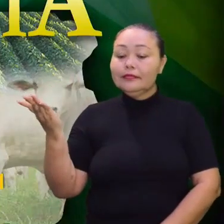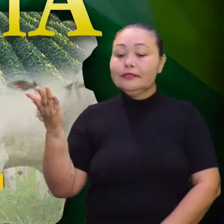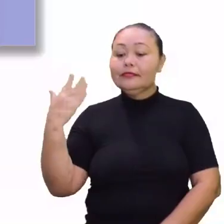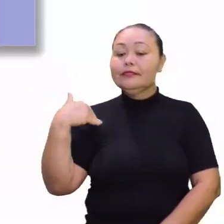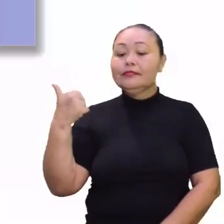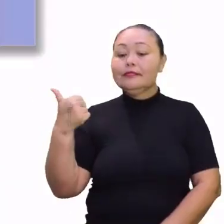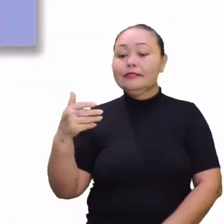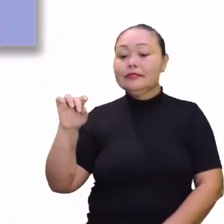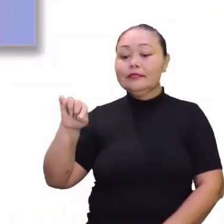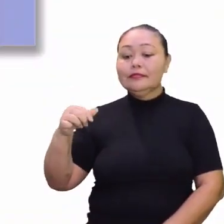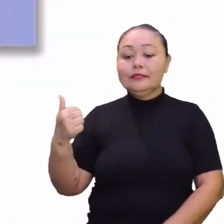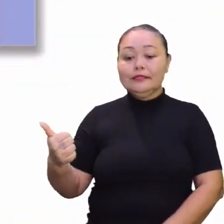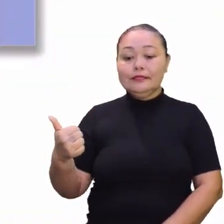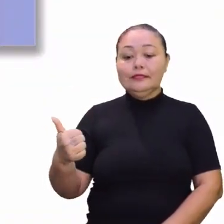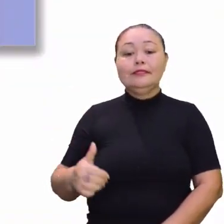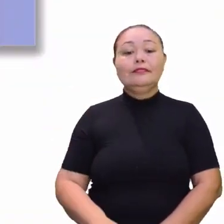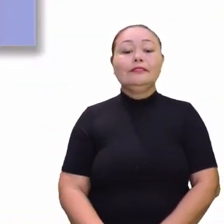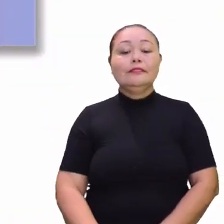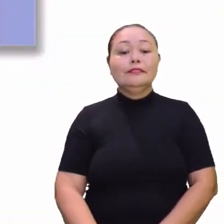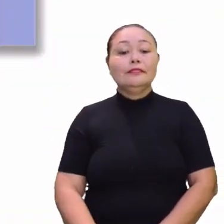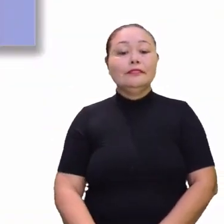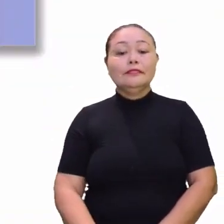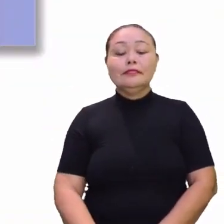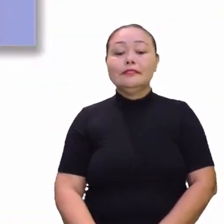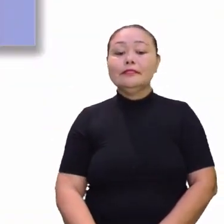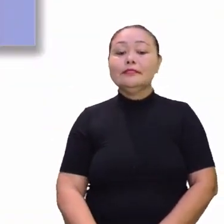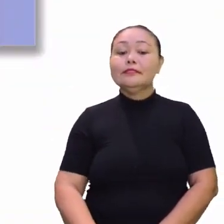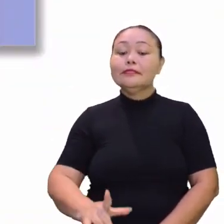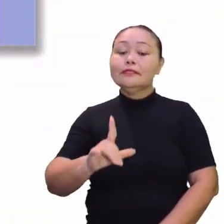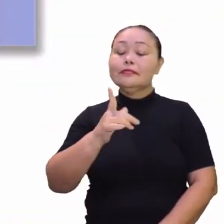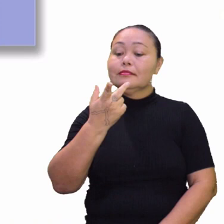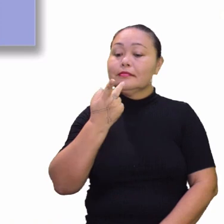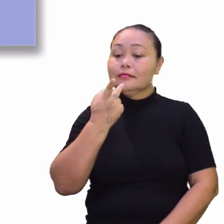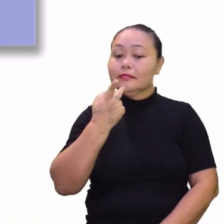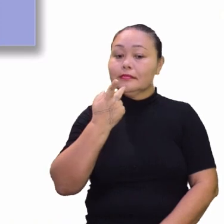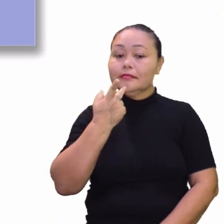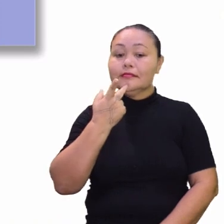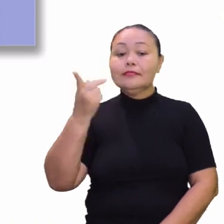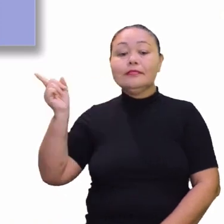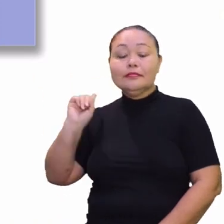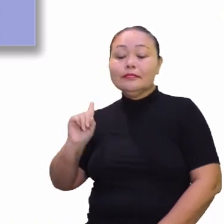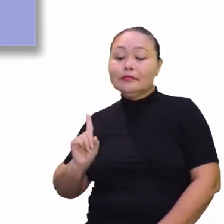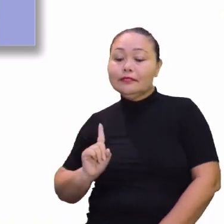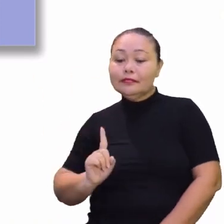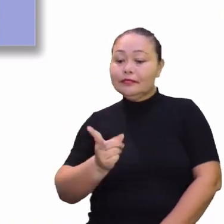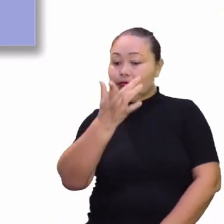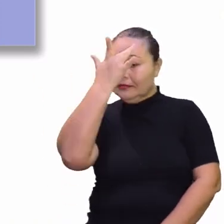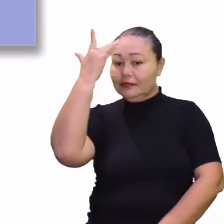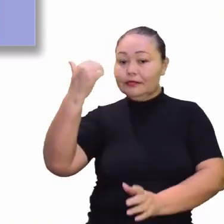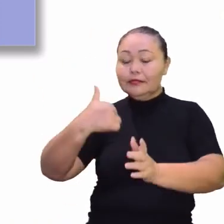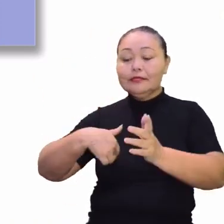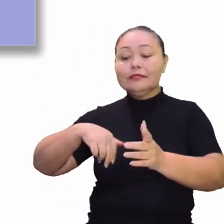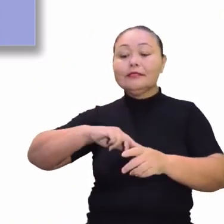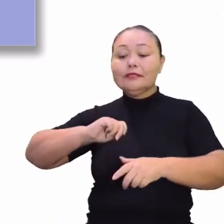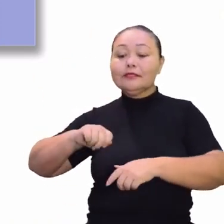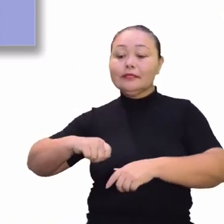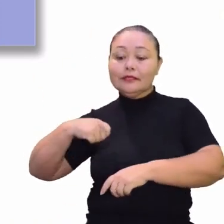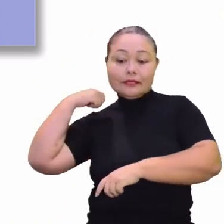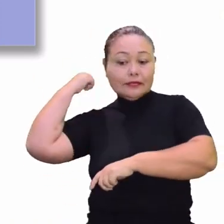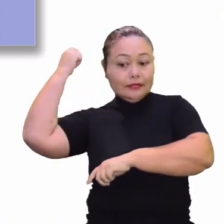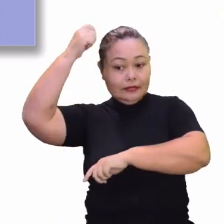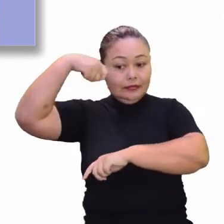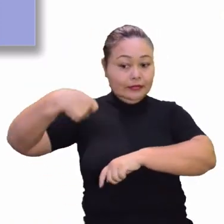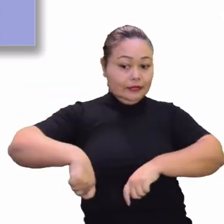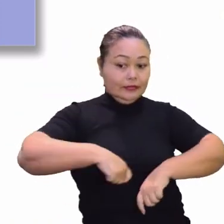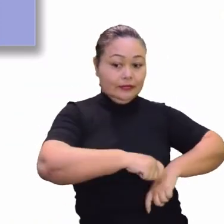Aula 10.1, Rogério. Hoje nós vamos ver sobre os bandeirantes e jesuítas,